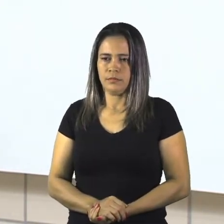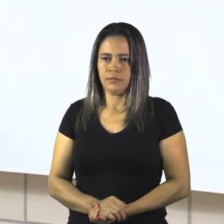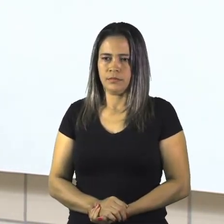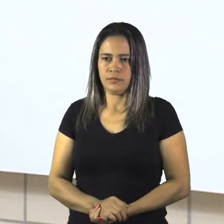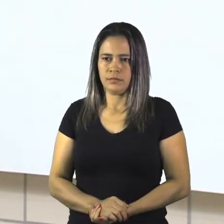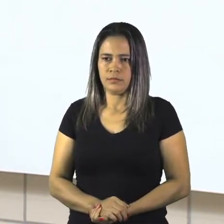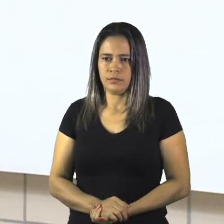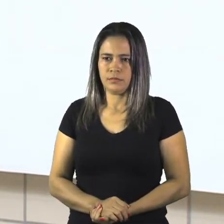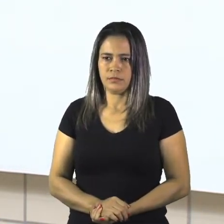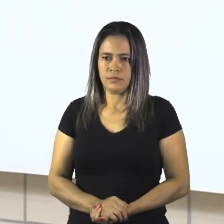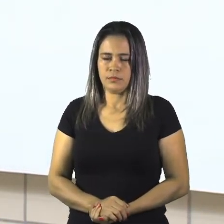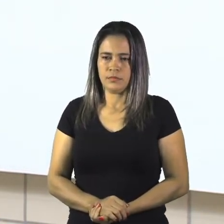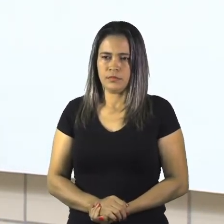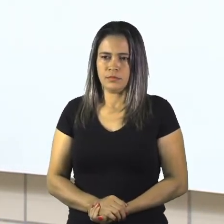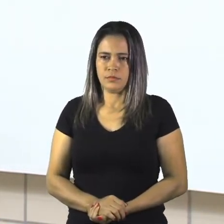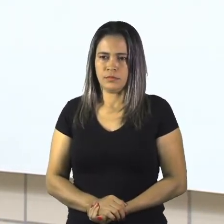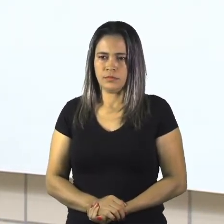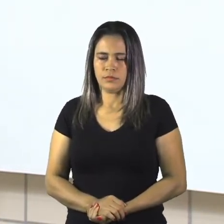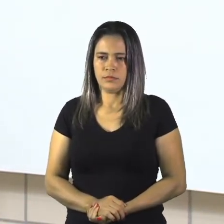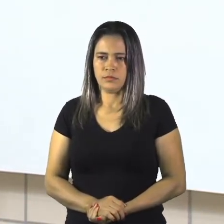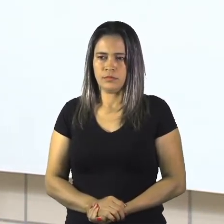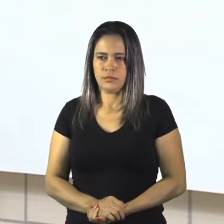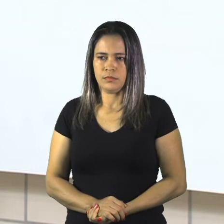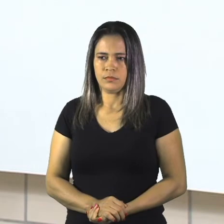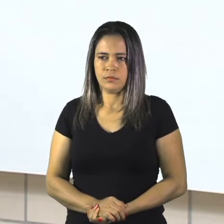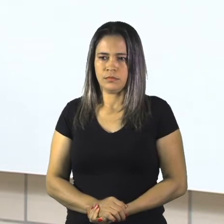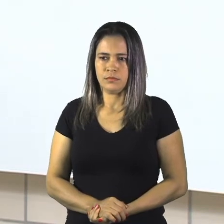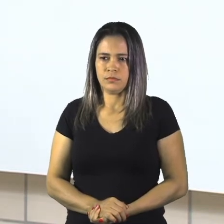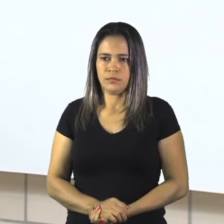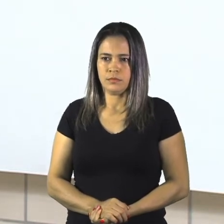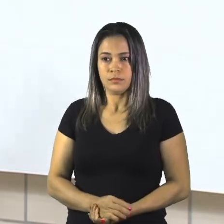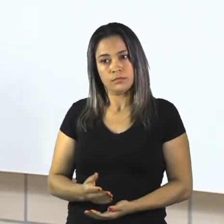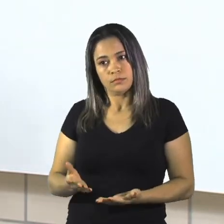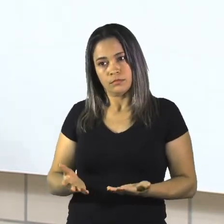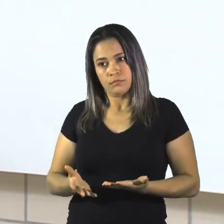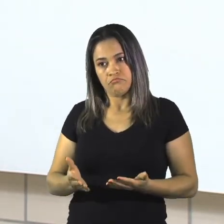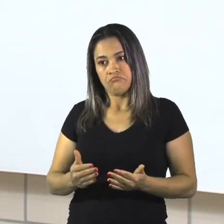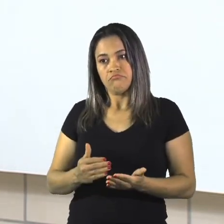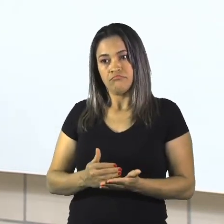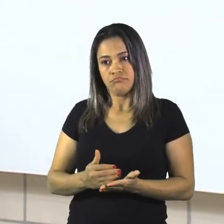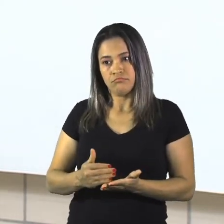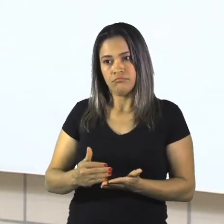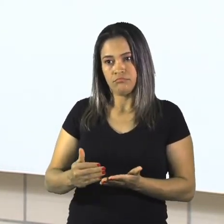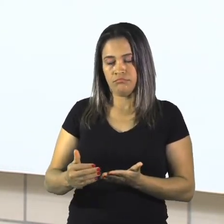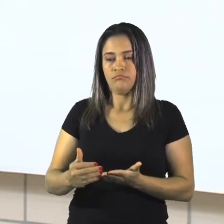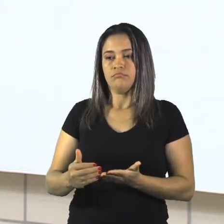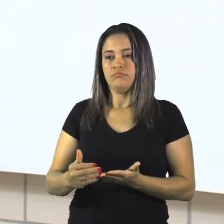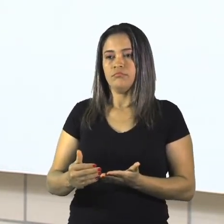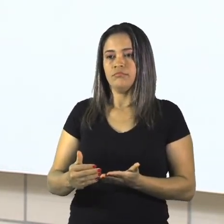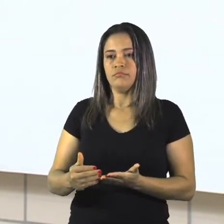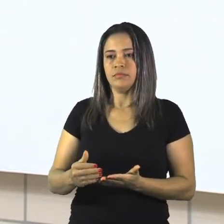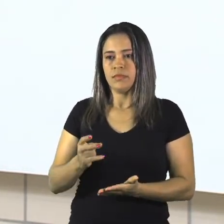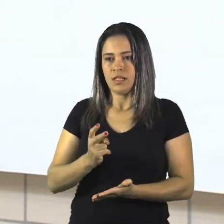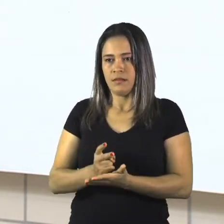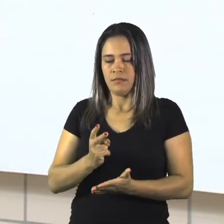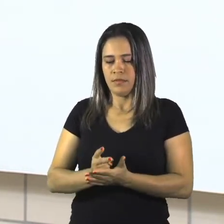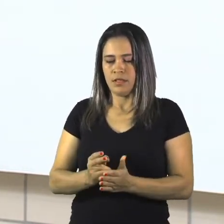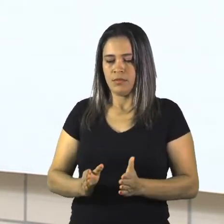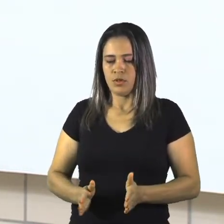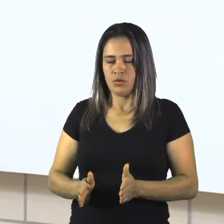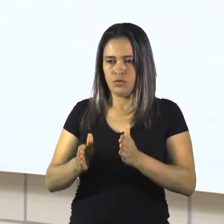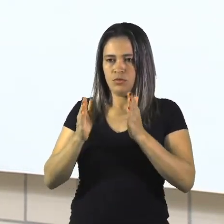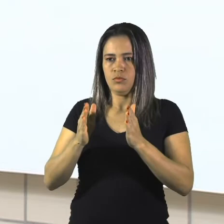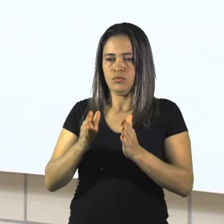B3. Vamos lá, o próximo passo dele, ele continua na mesma coluna